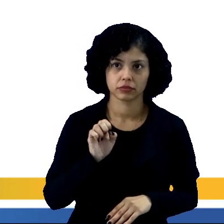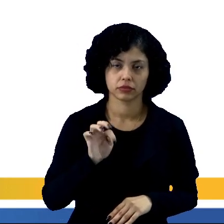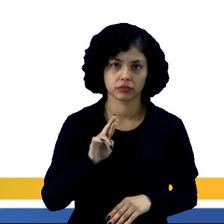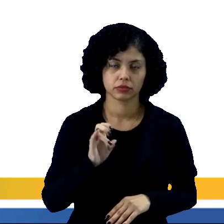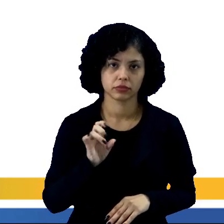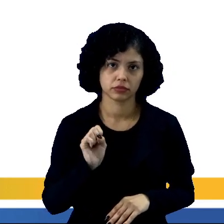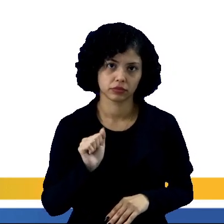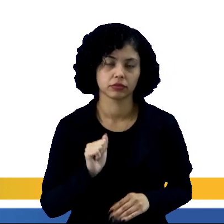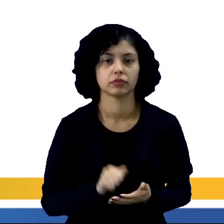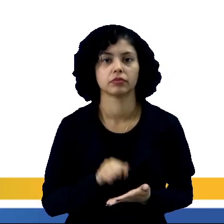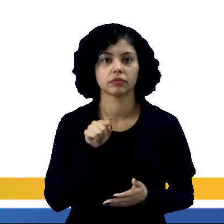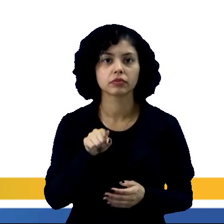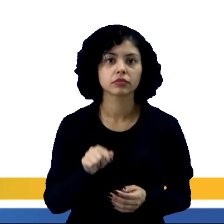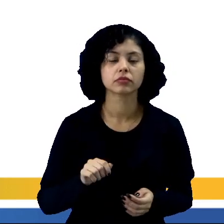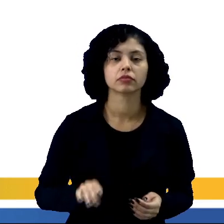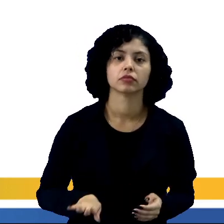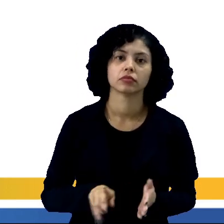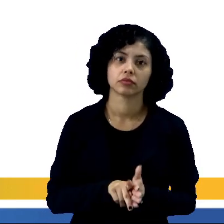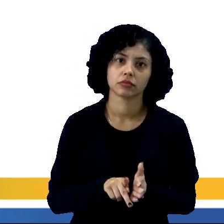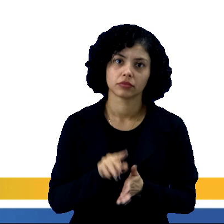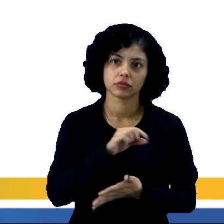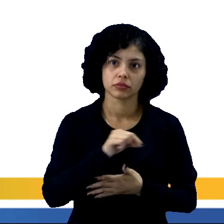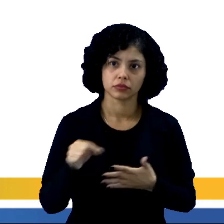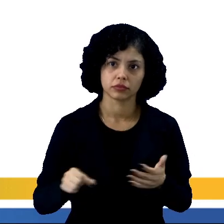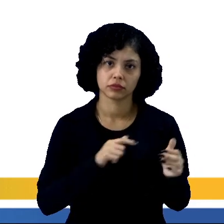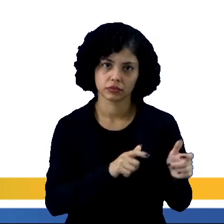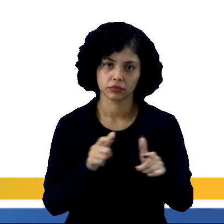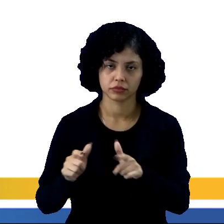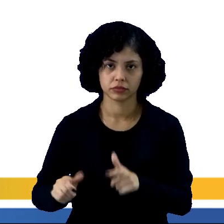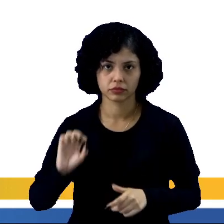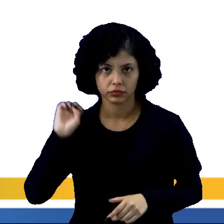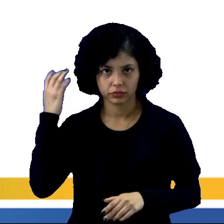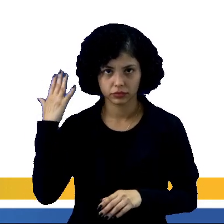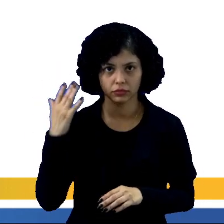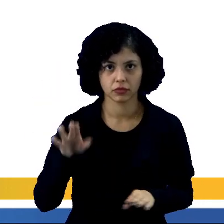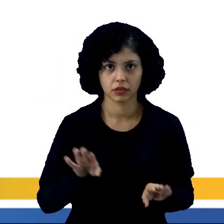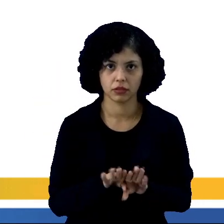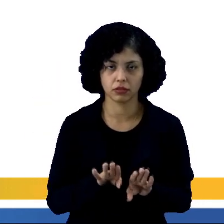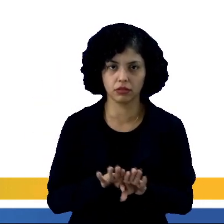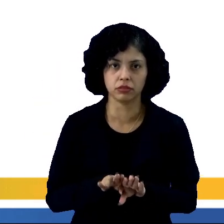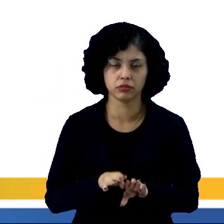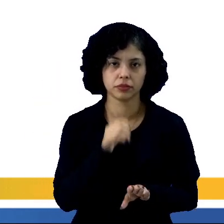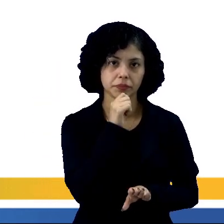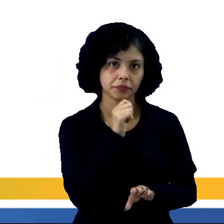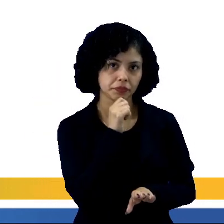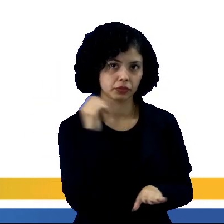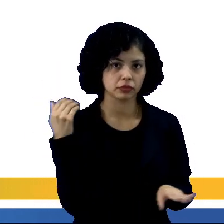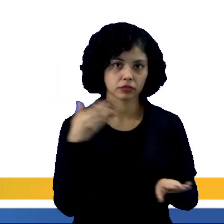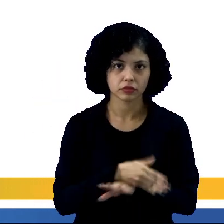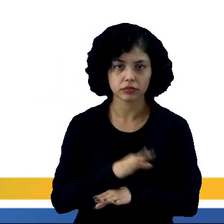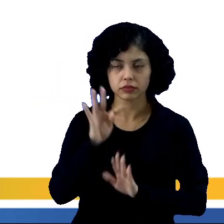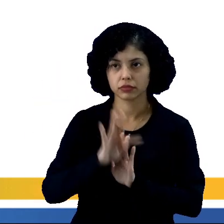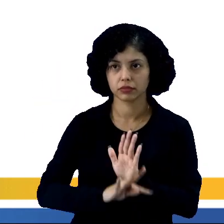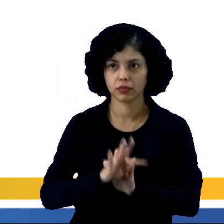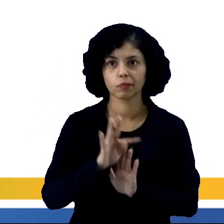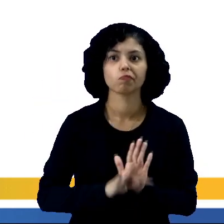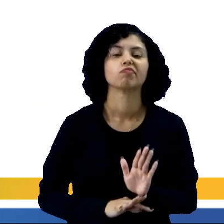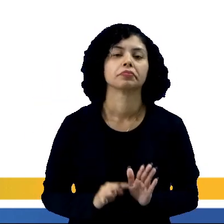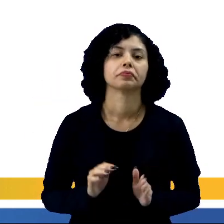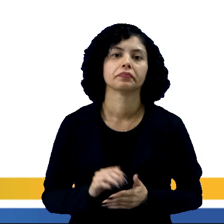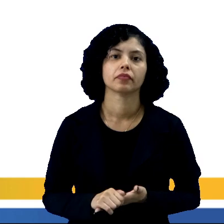tá? Então, são esses os tipos de espaços que acontecem também dentro do texto, certo?